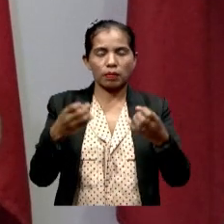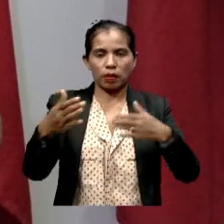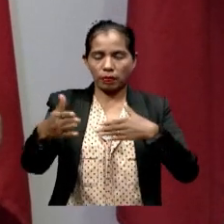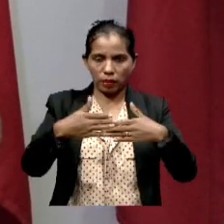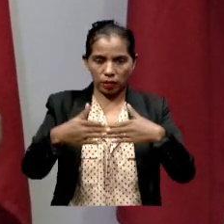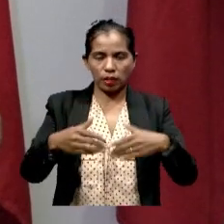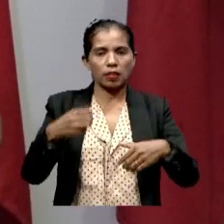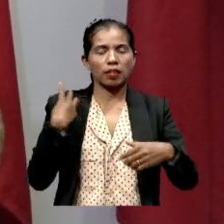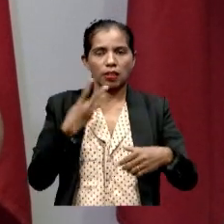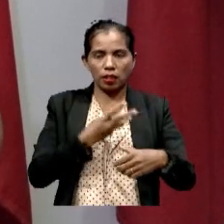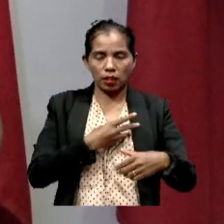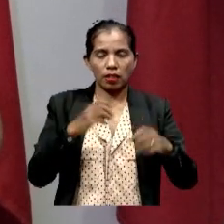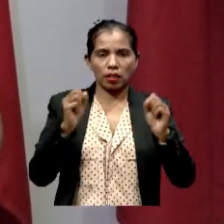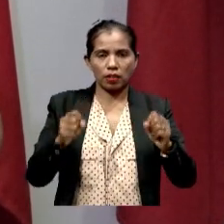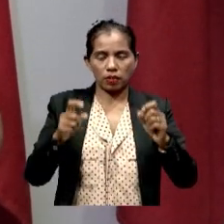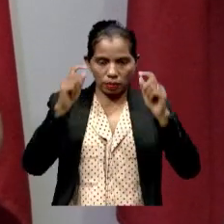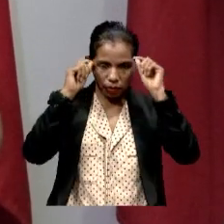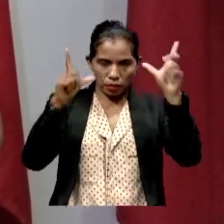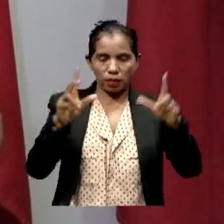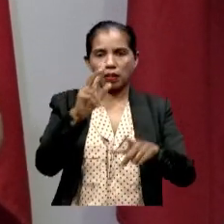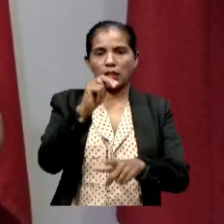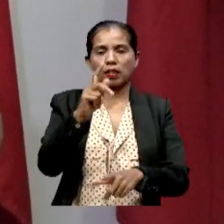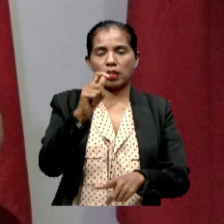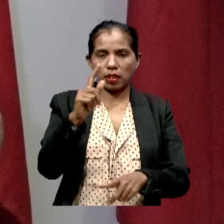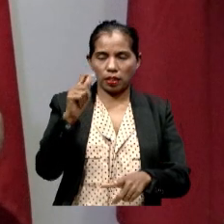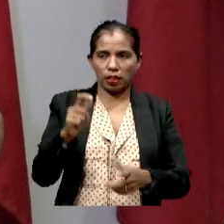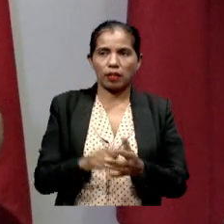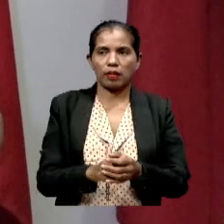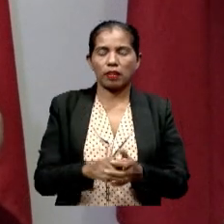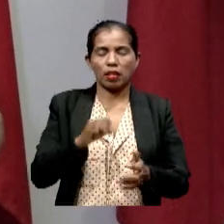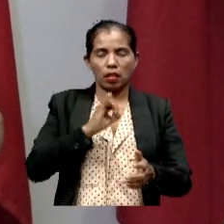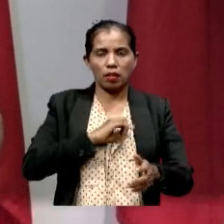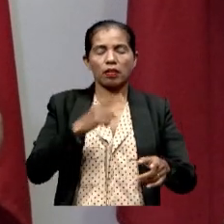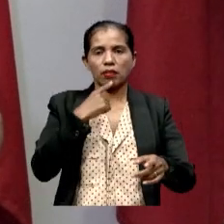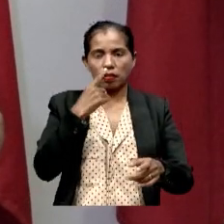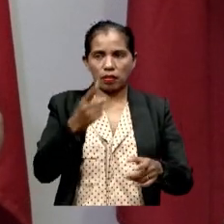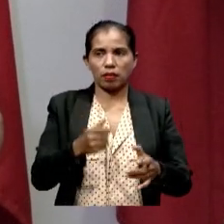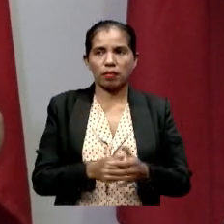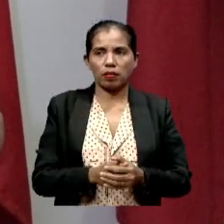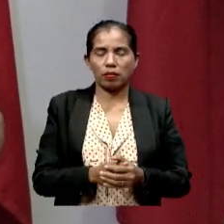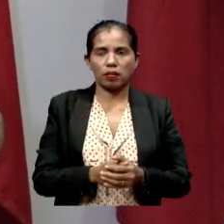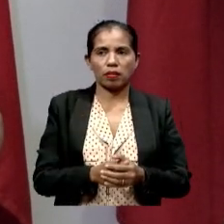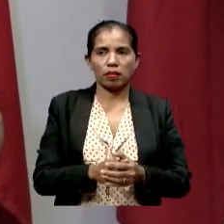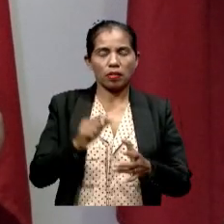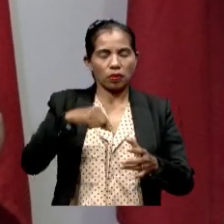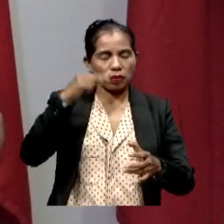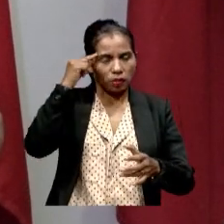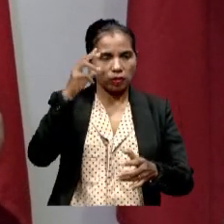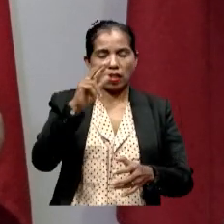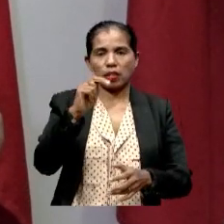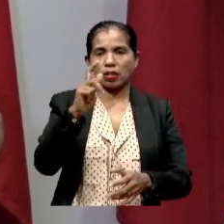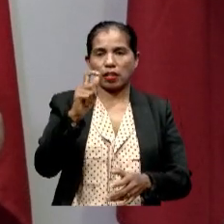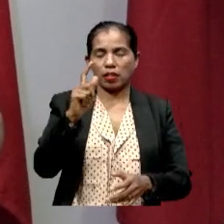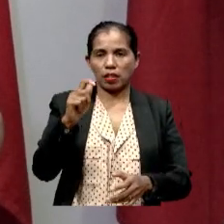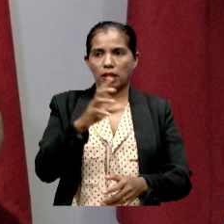o Timor-Leste, mas que NTT. E nesse governador, ainda não hotete, né? Governor, NTT, minha